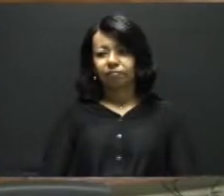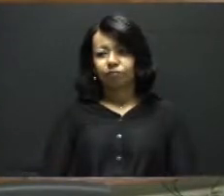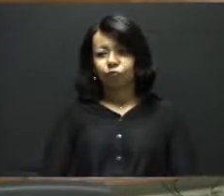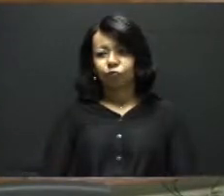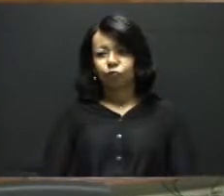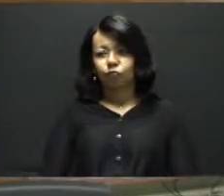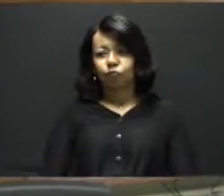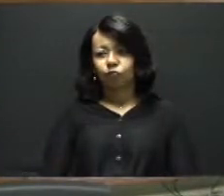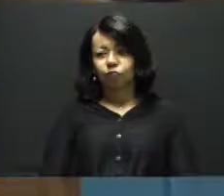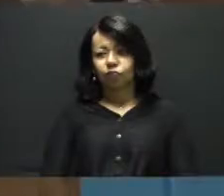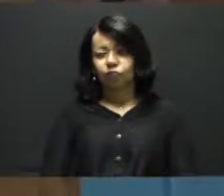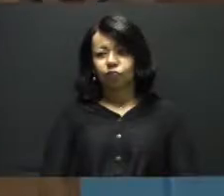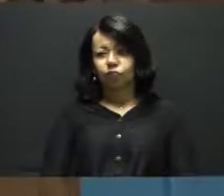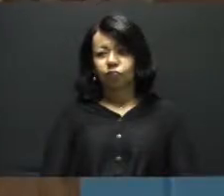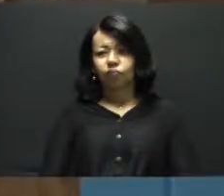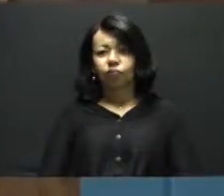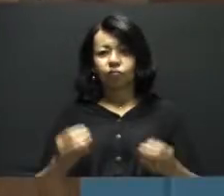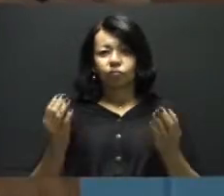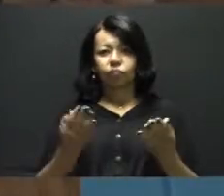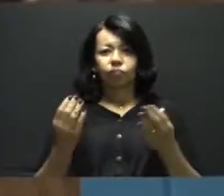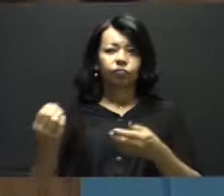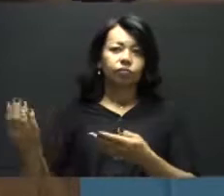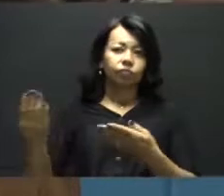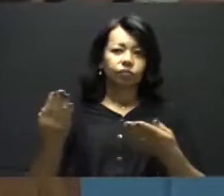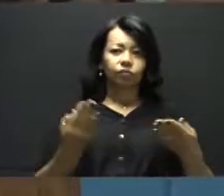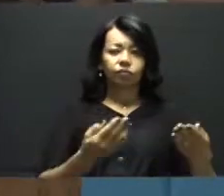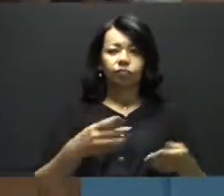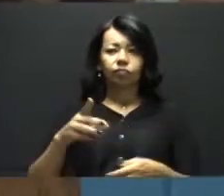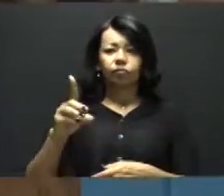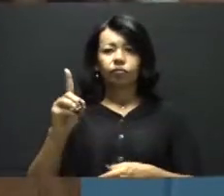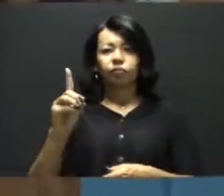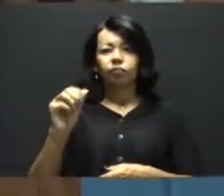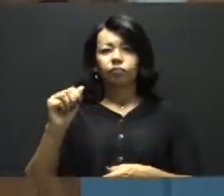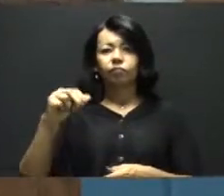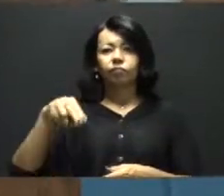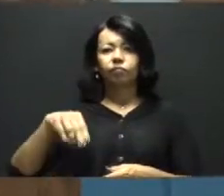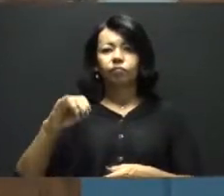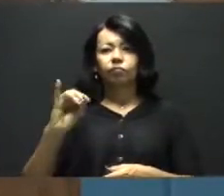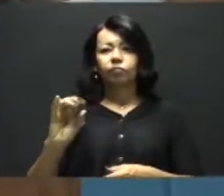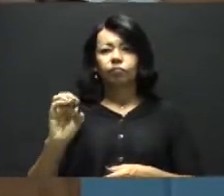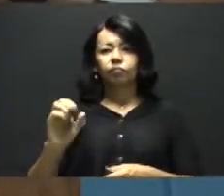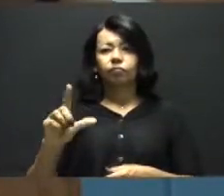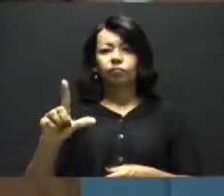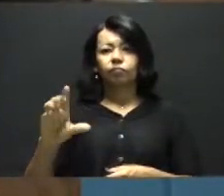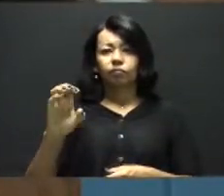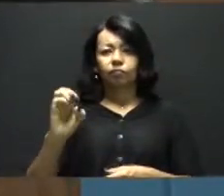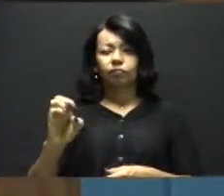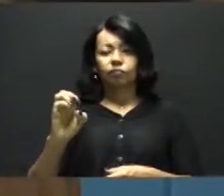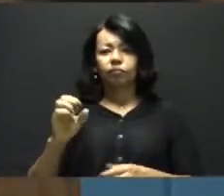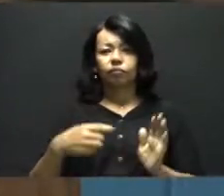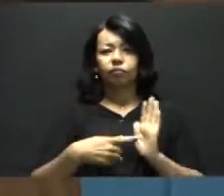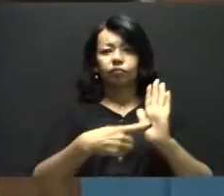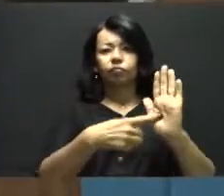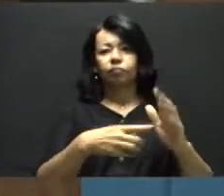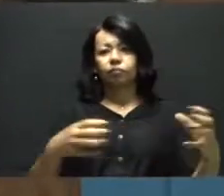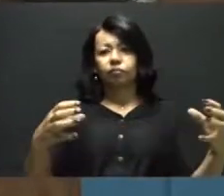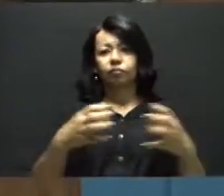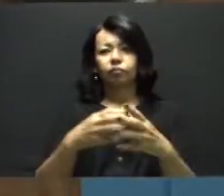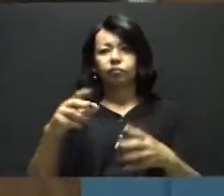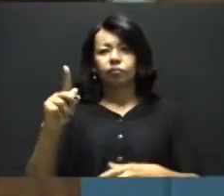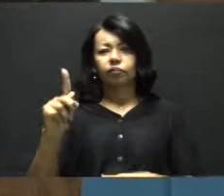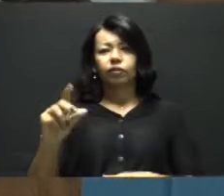neste momento convidamos danielle henrique cunha bahia indicada pela bancada do